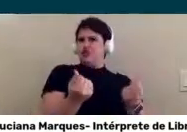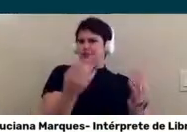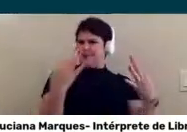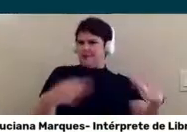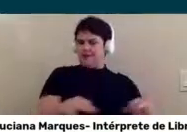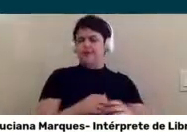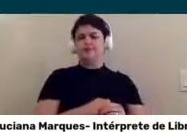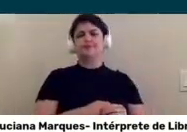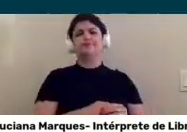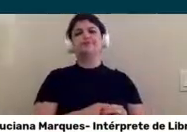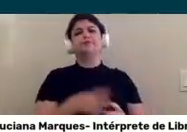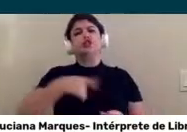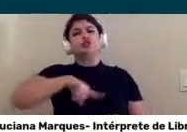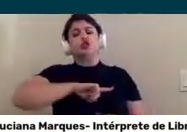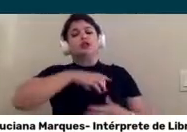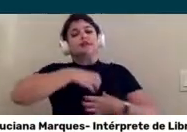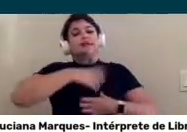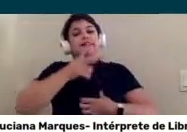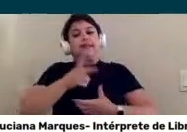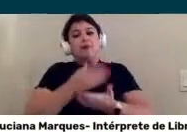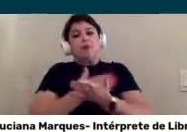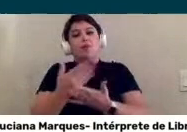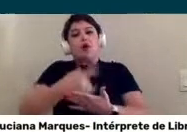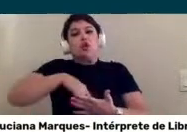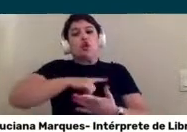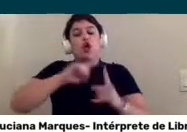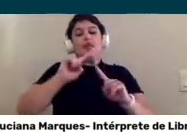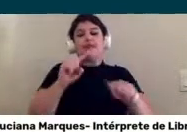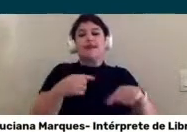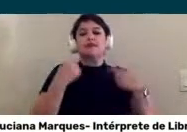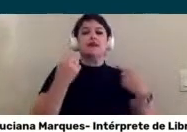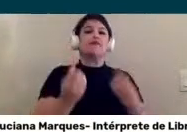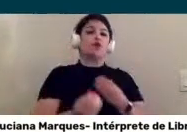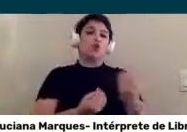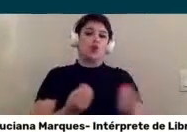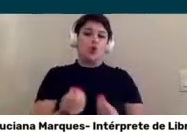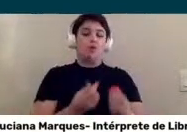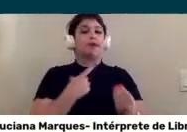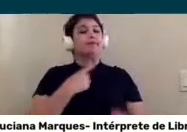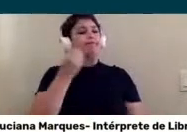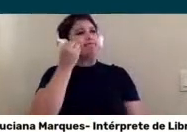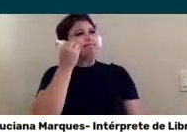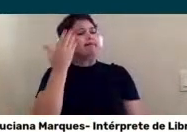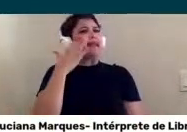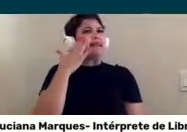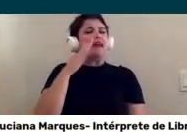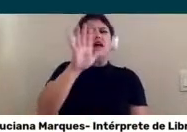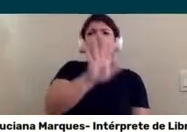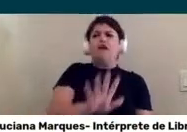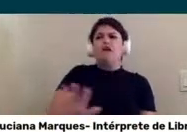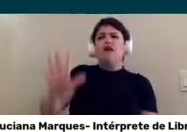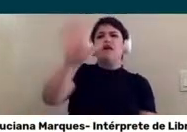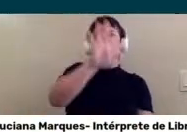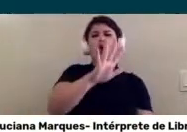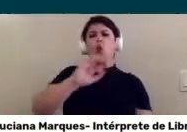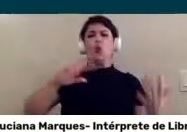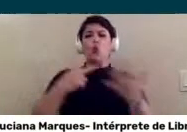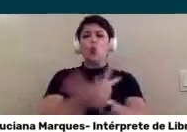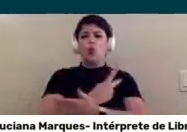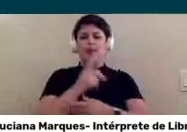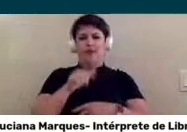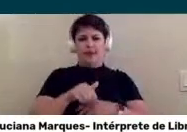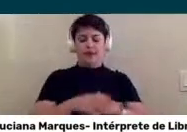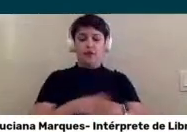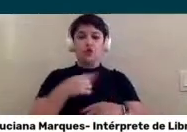gente sempre inicia assim nossos desafios tentando entender o cenário, né? Então a gente foi